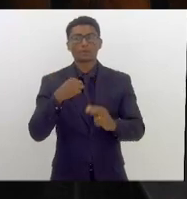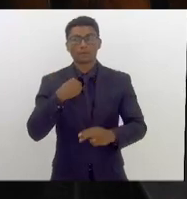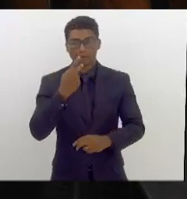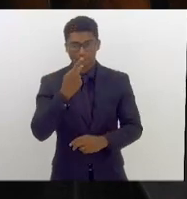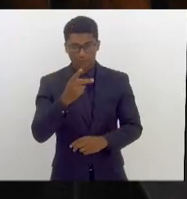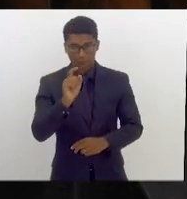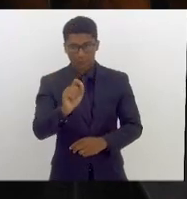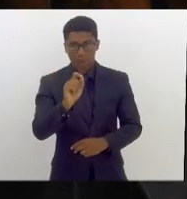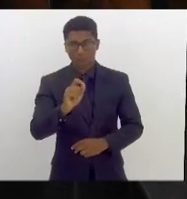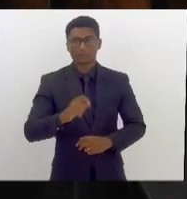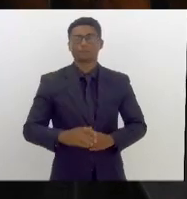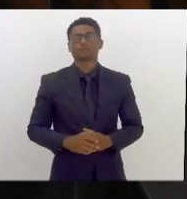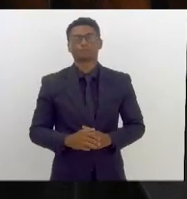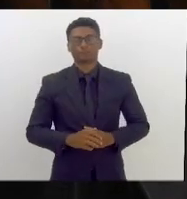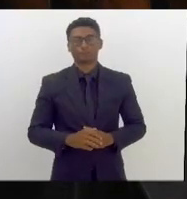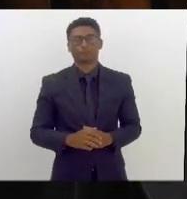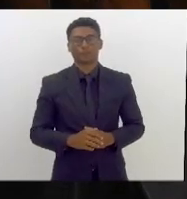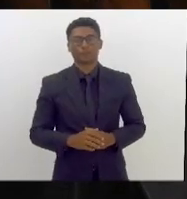quando comuniquei